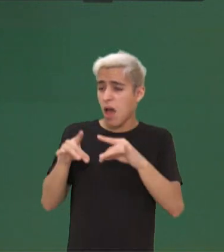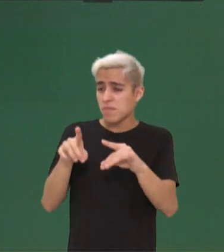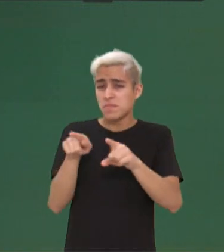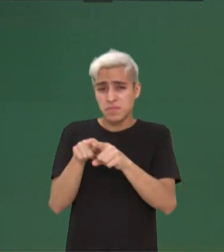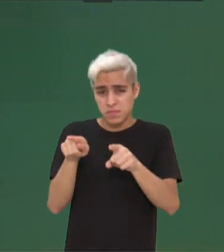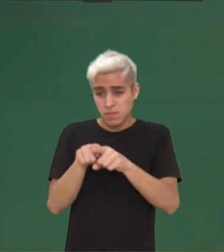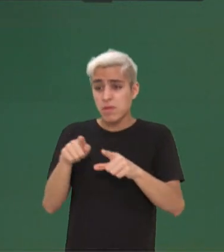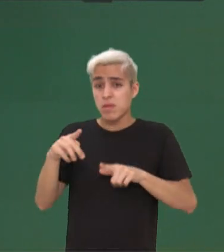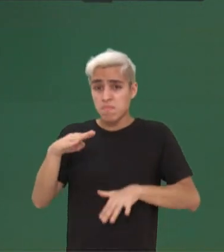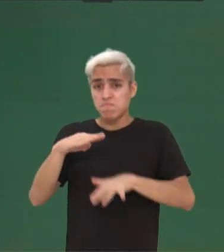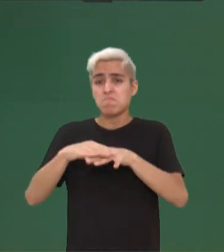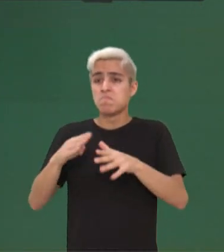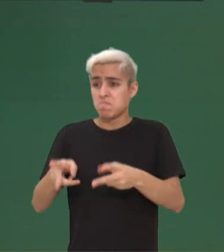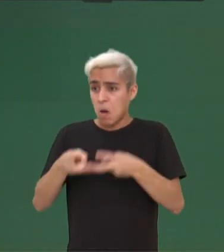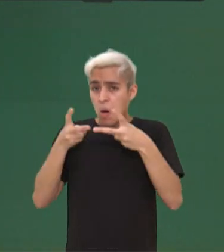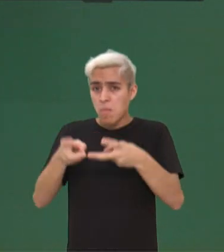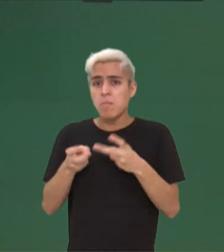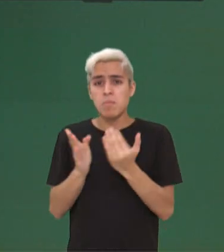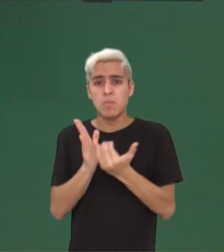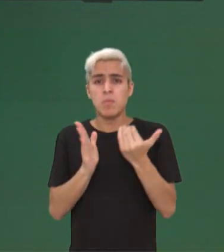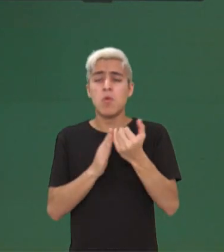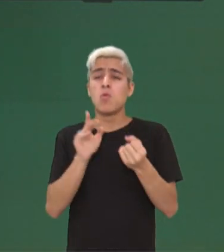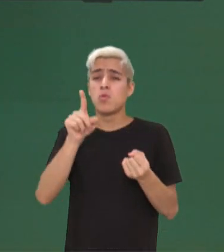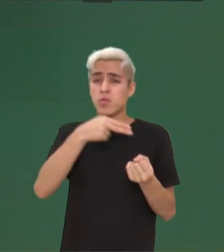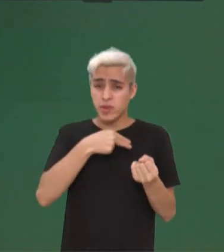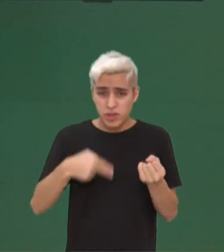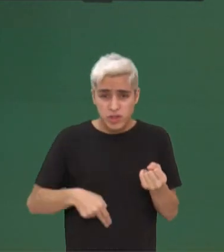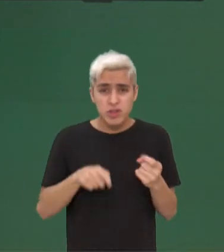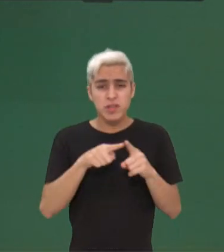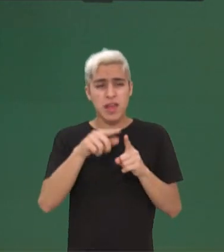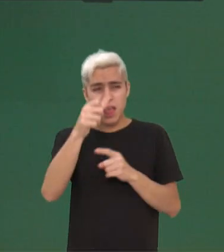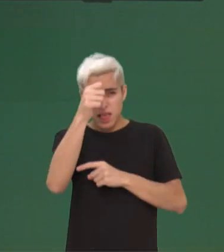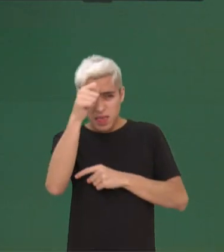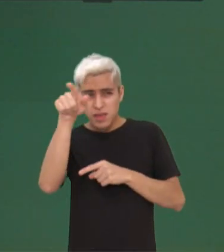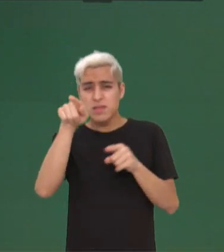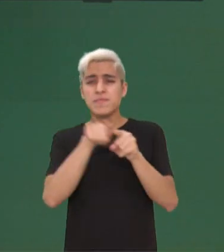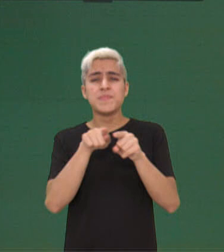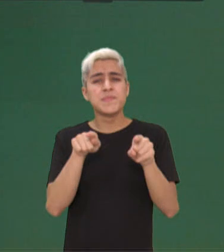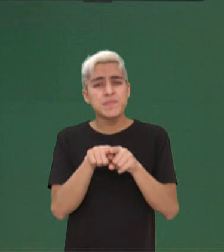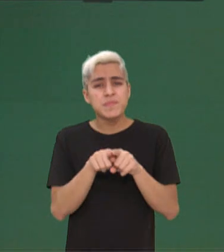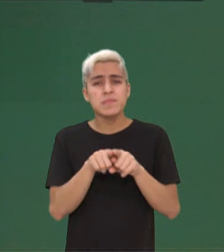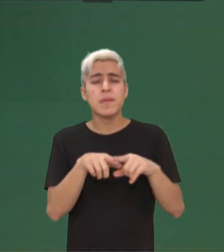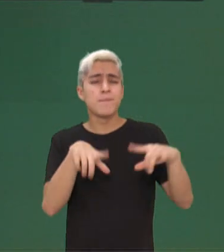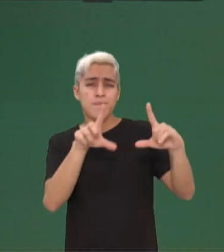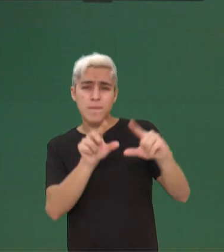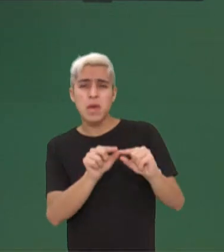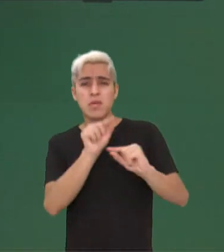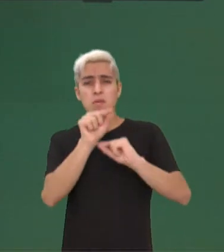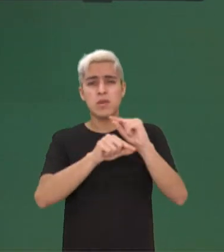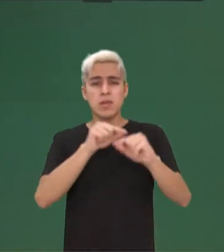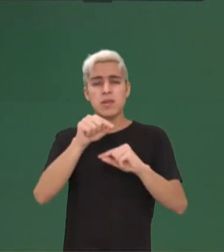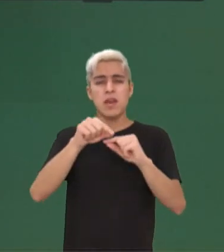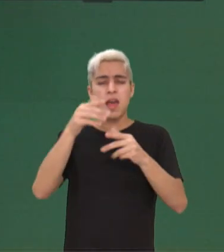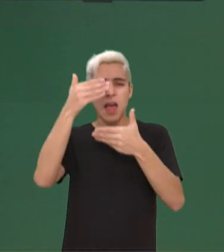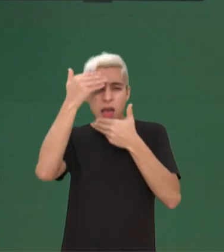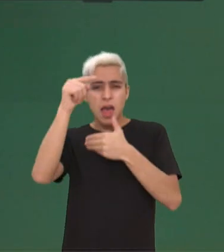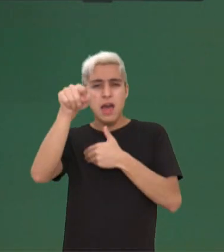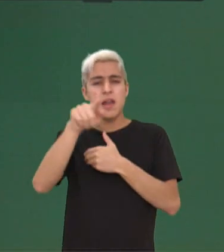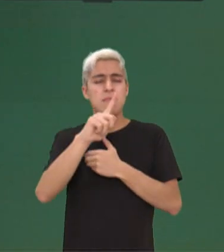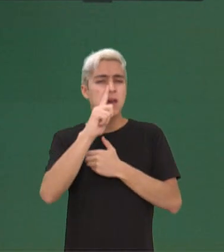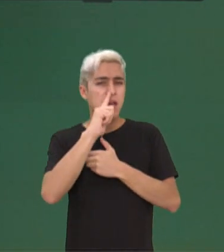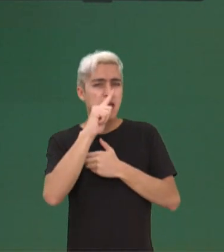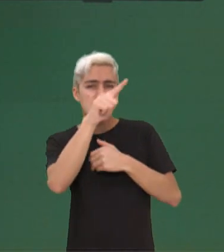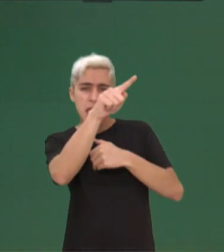também tem uma grande produção, a China, a Índia, depois em menor quantidade, Arábia Saudita,